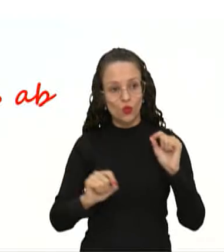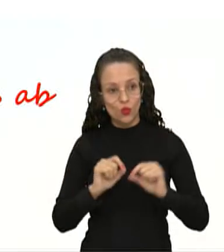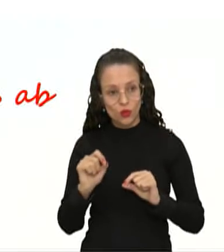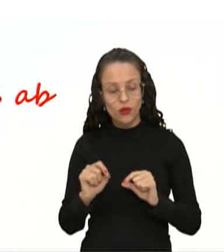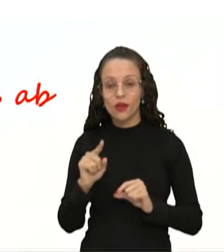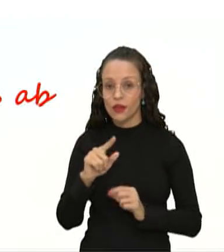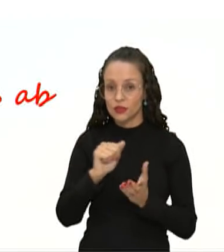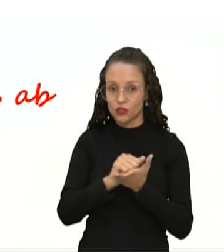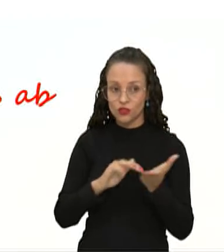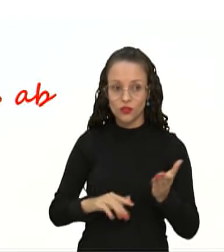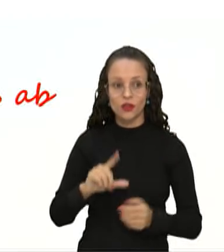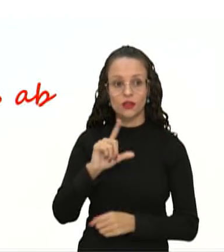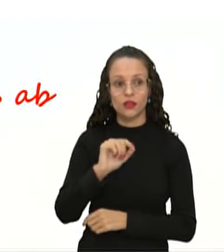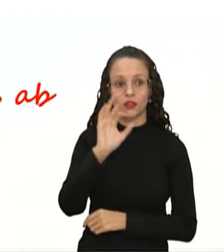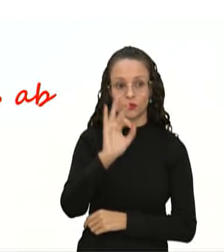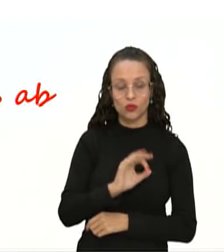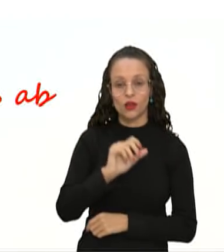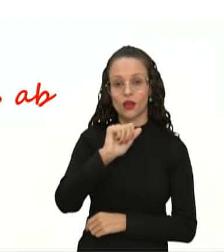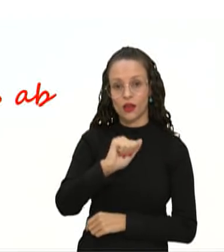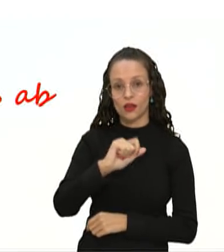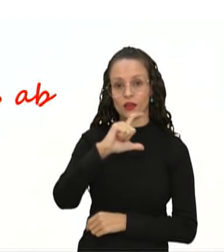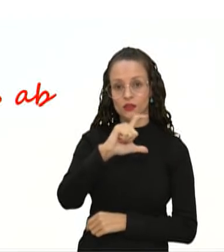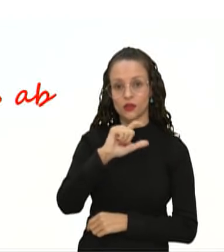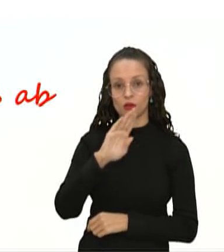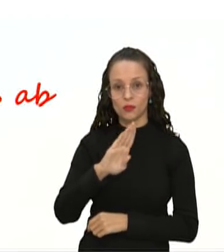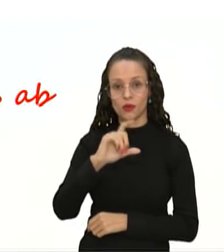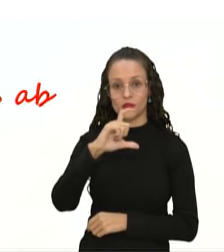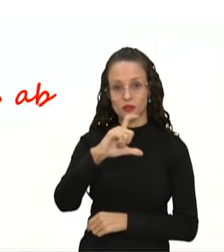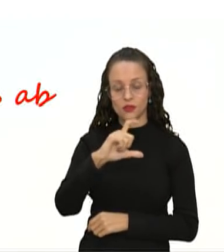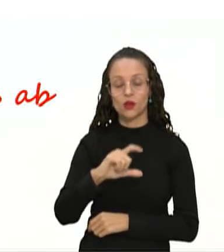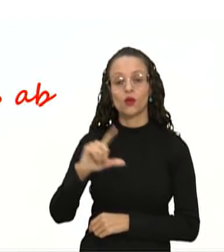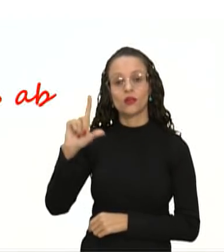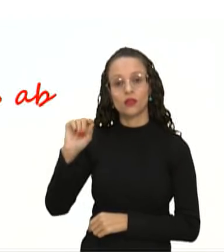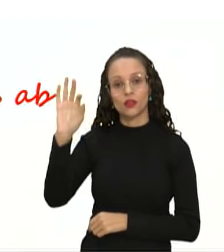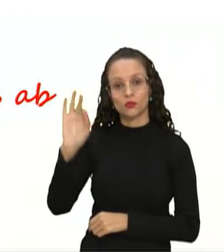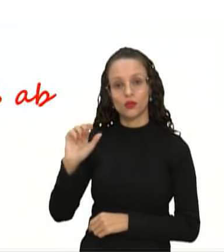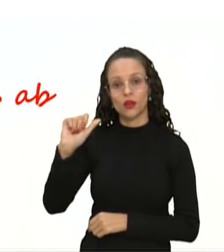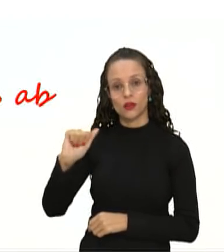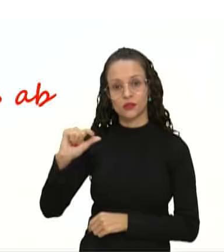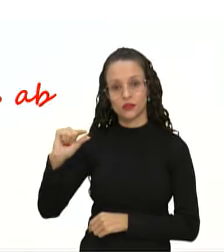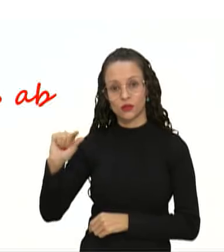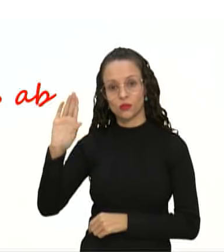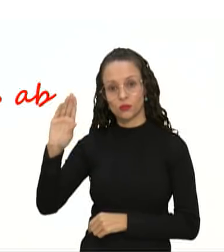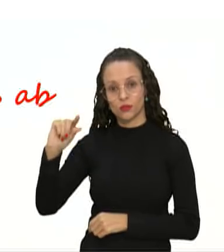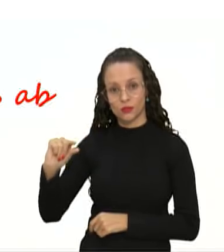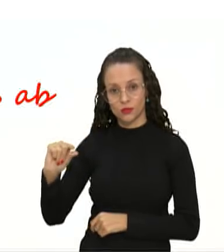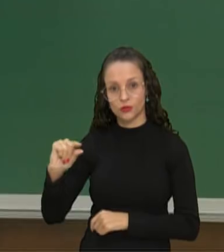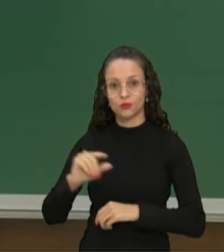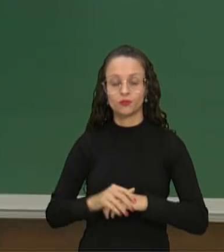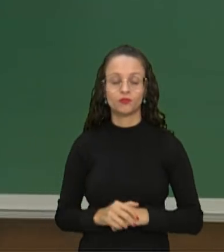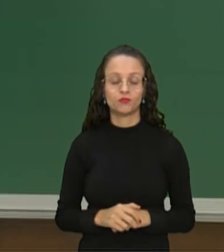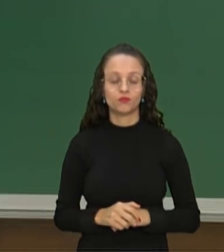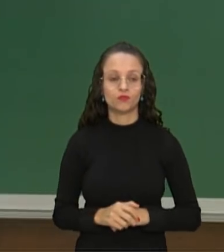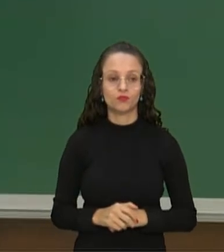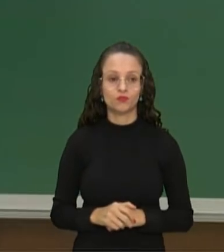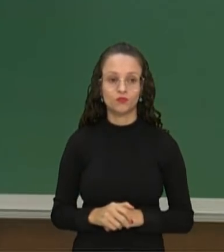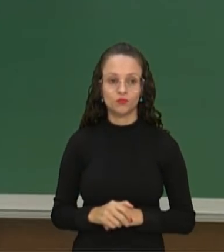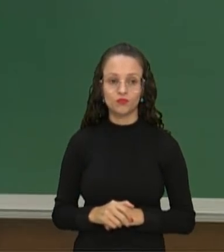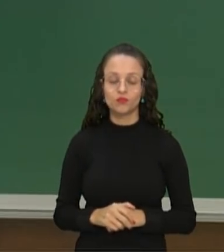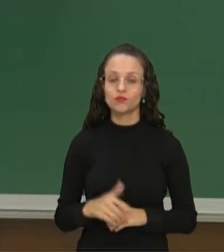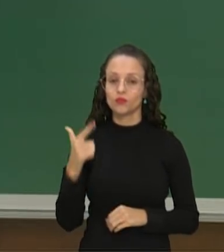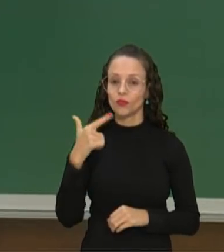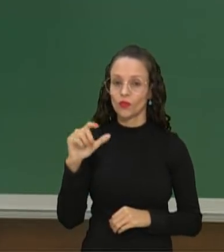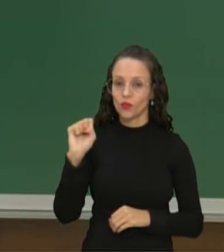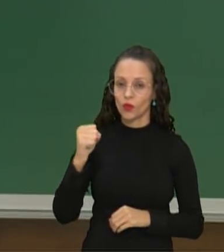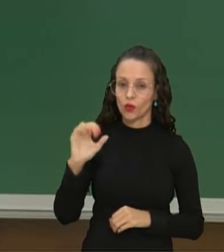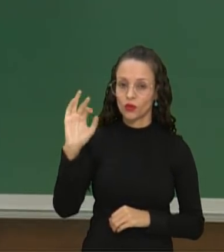esse exercício, vai ser 10% do azão, bezão, 10% do azinho, bezinho. Os outros